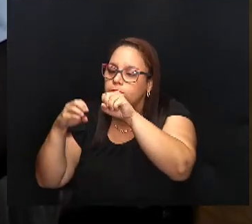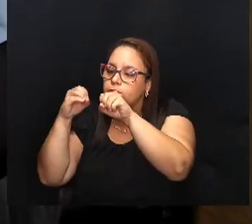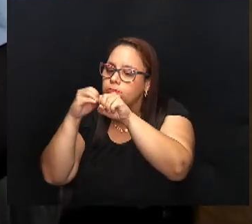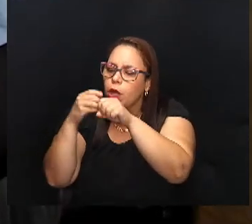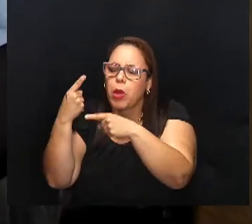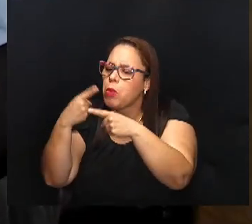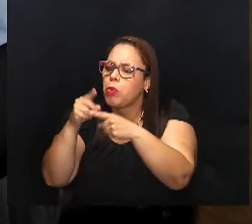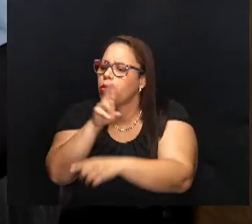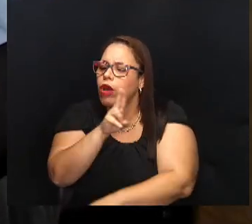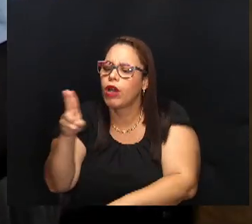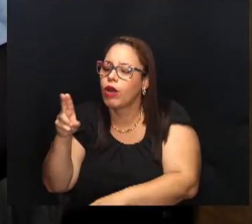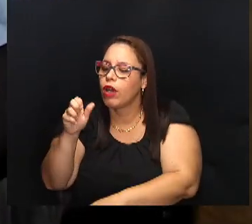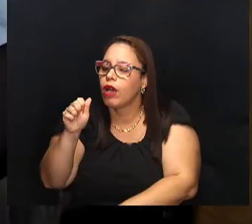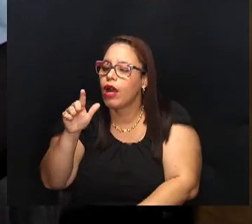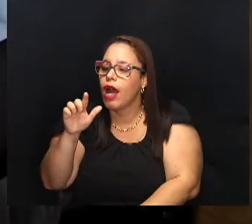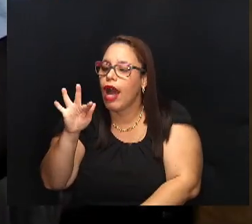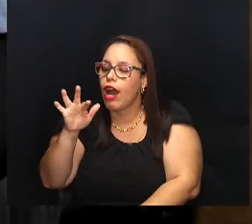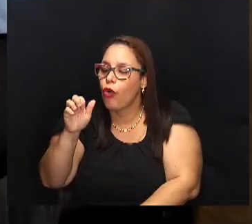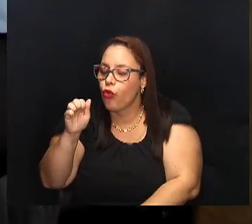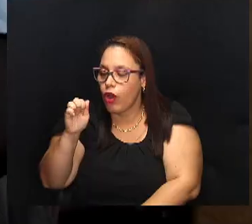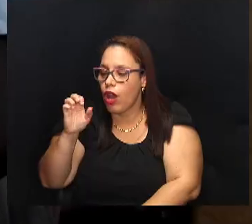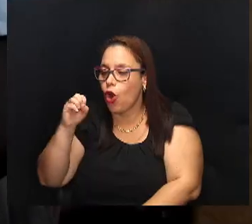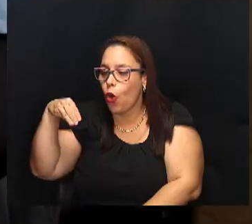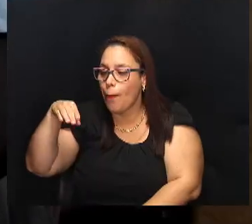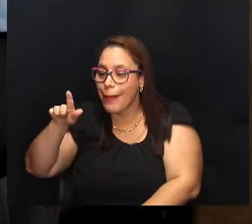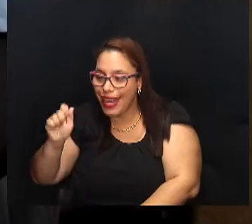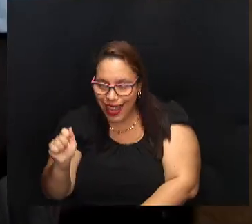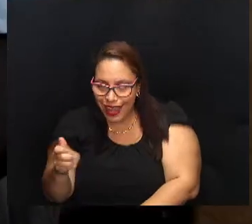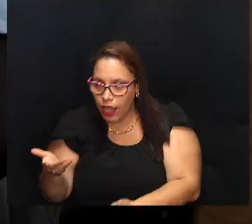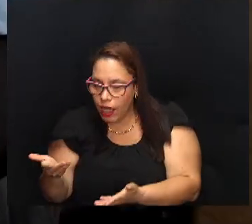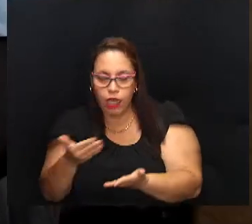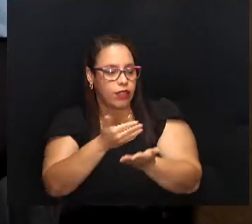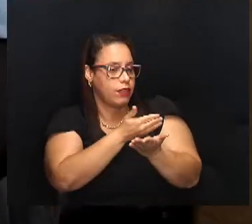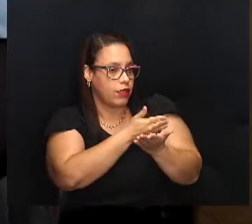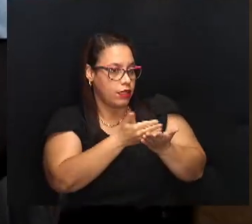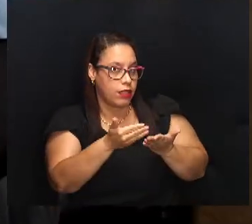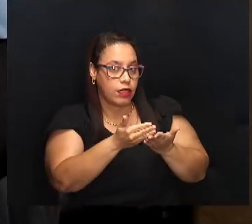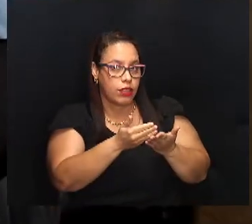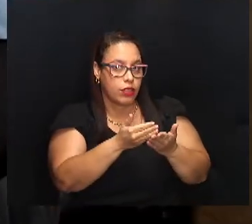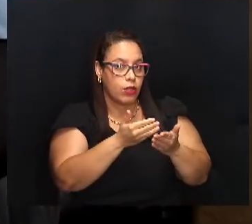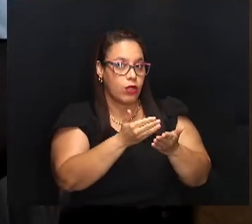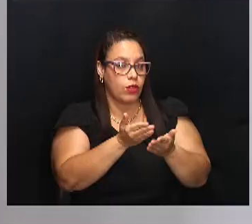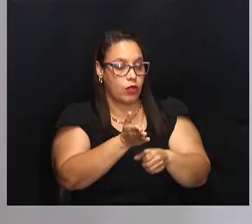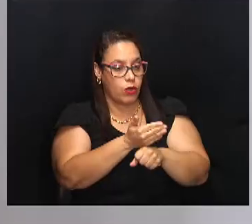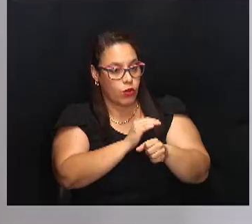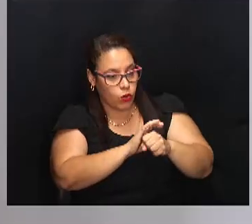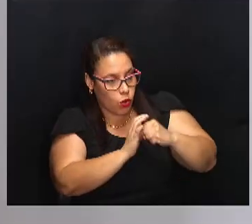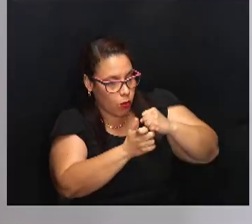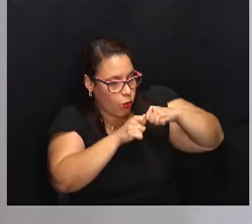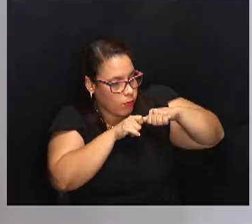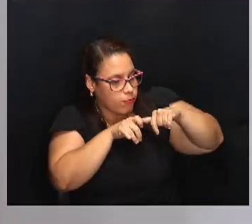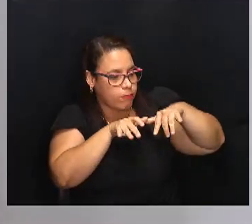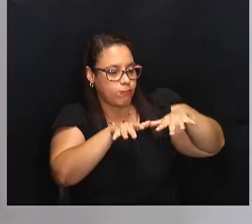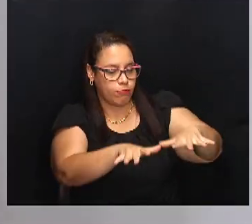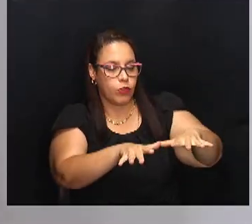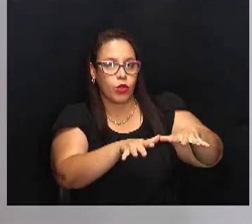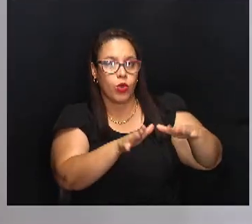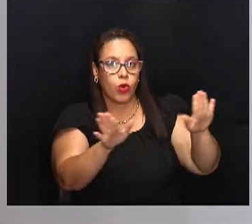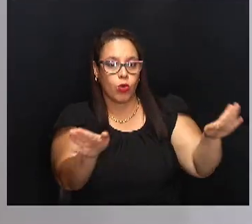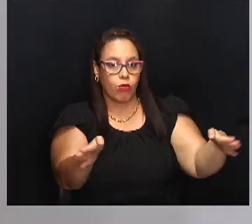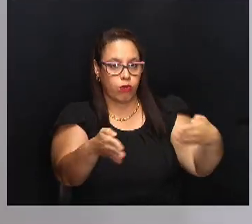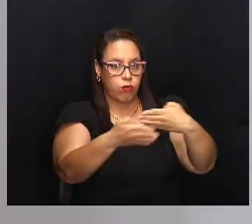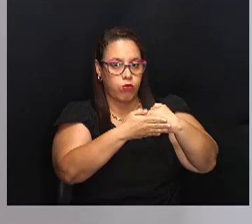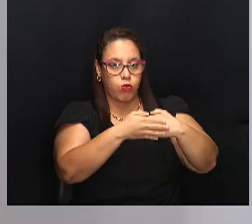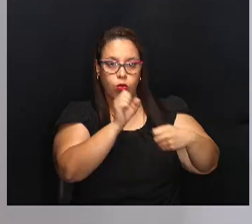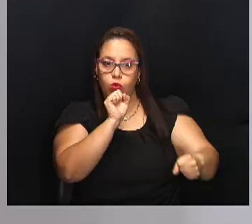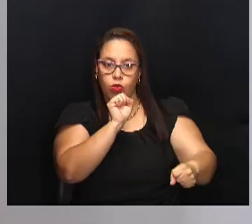por que desse nome Alfa e Ômega. Começamos no início da pandemia, né? Surgiu quando tudo se fechou, tudo